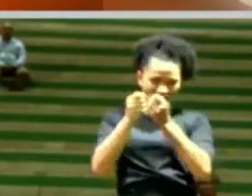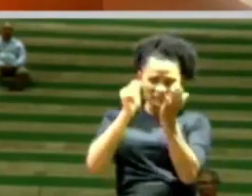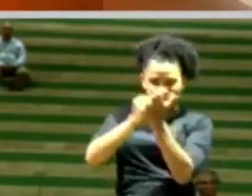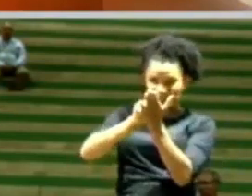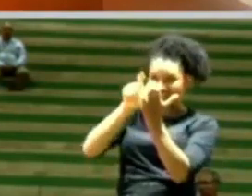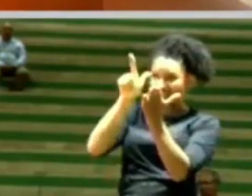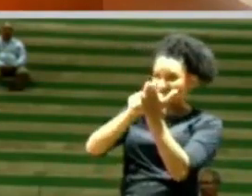Deus é você.